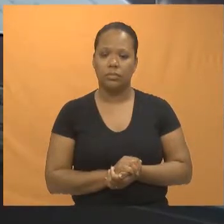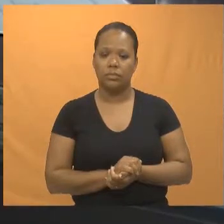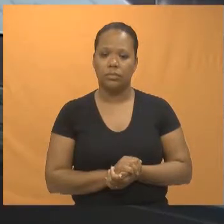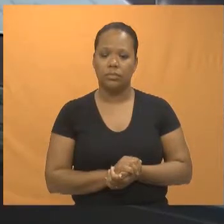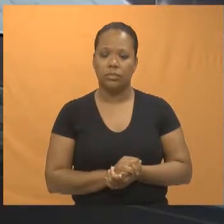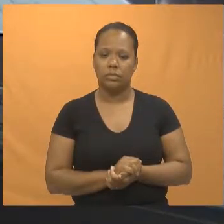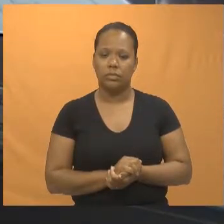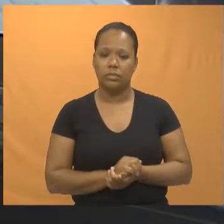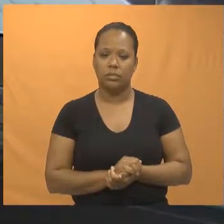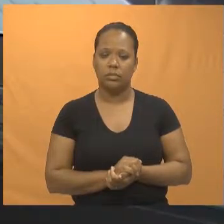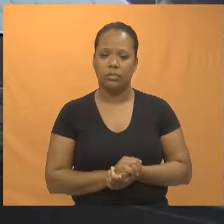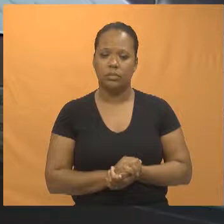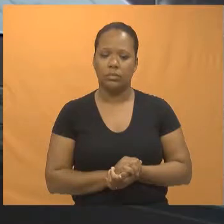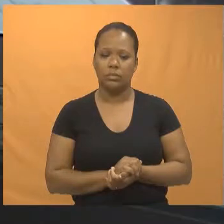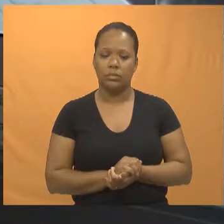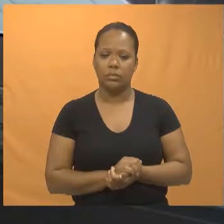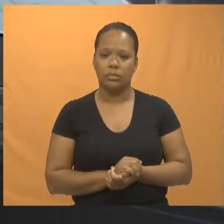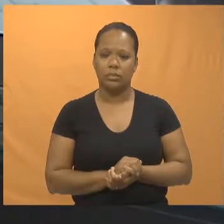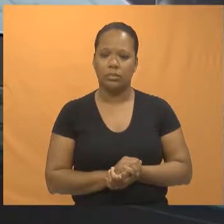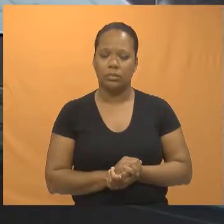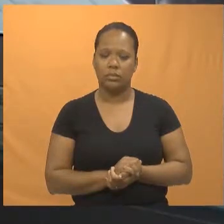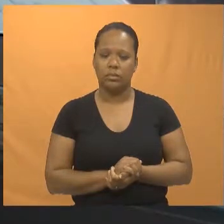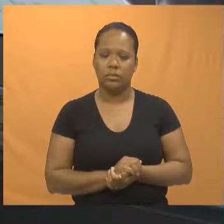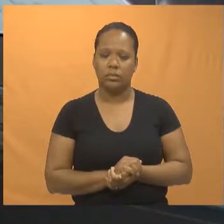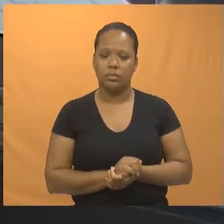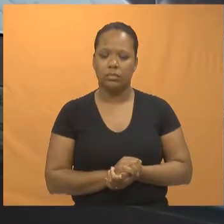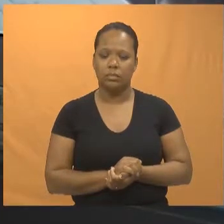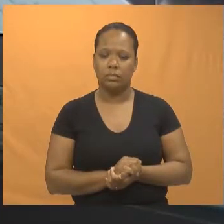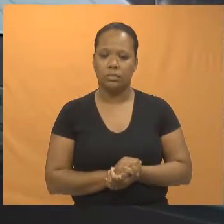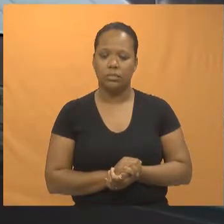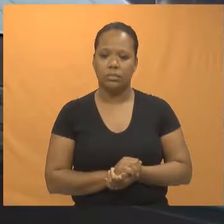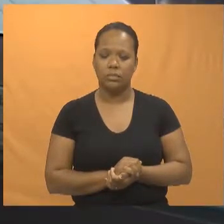é redundante a gente restringir mais, na verdade. Então, é